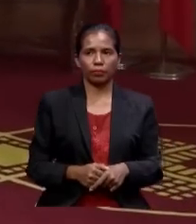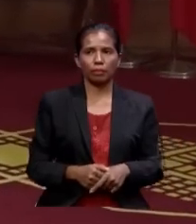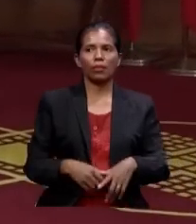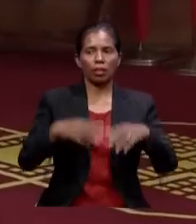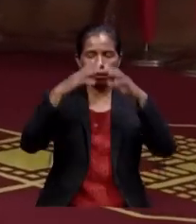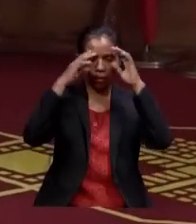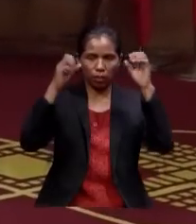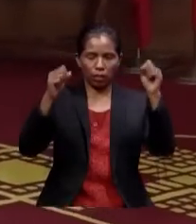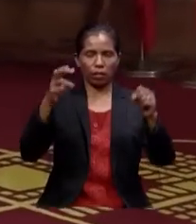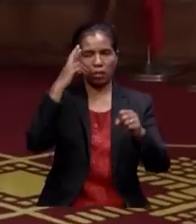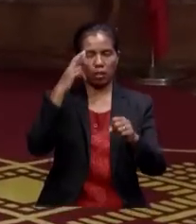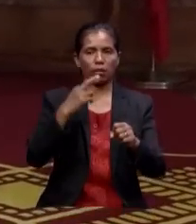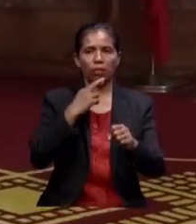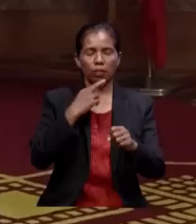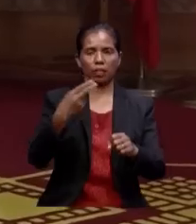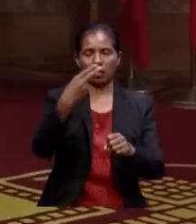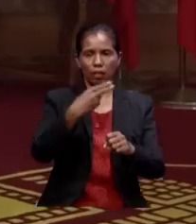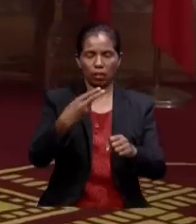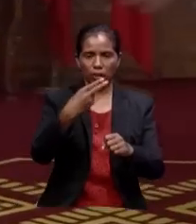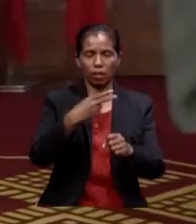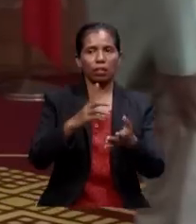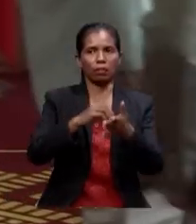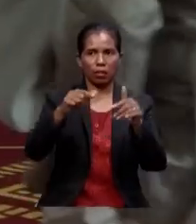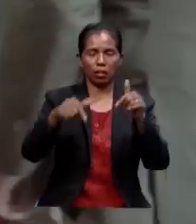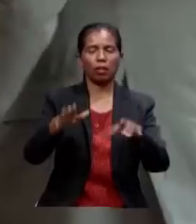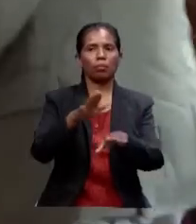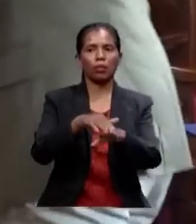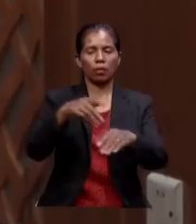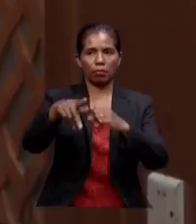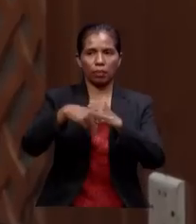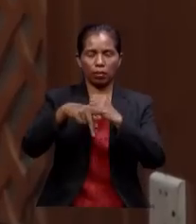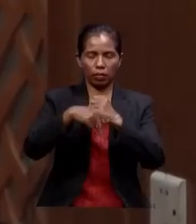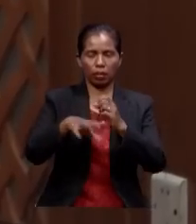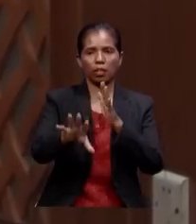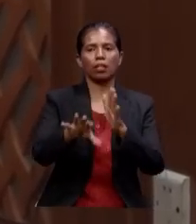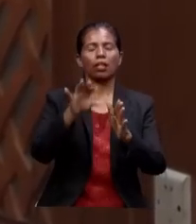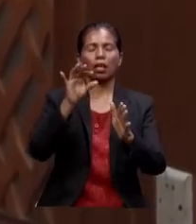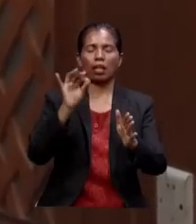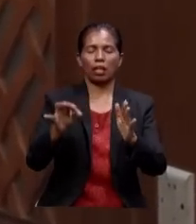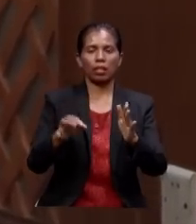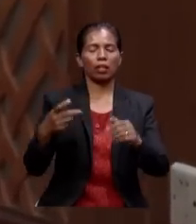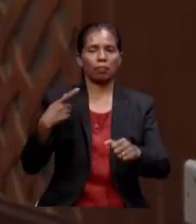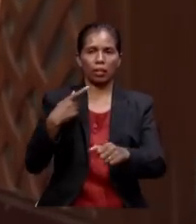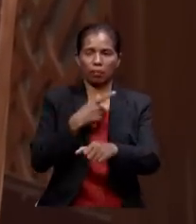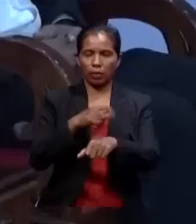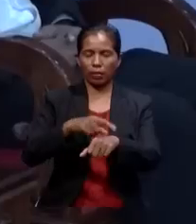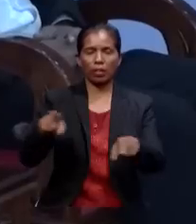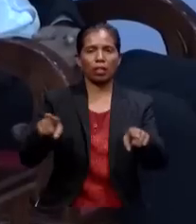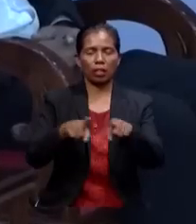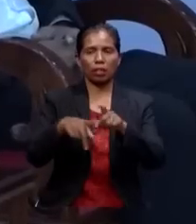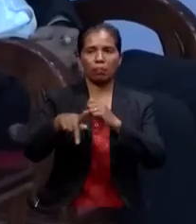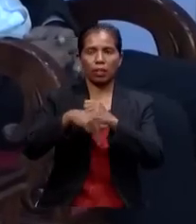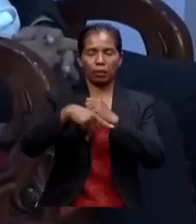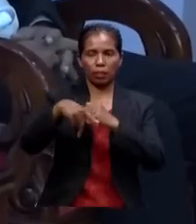Presidente da República, José Ramos Horta, e requinta, né? Bolo partido político na Beheta Nascento e Parlamento Nacional, Hanesan, Partido Democrático